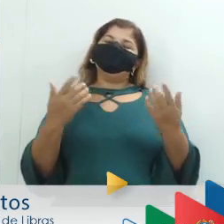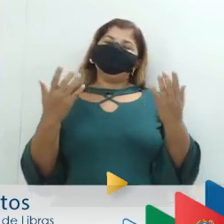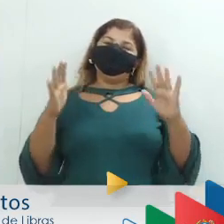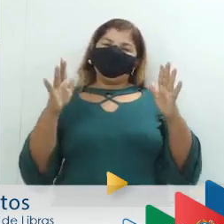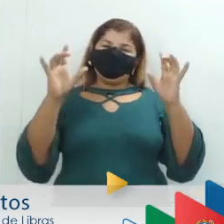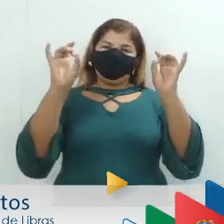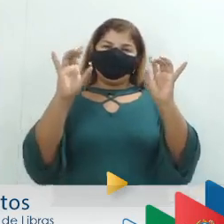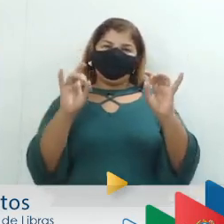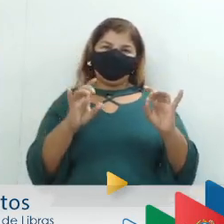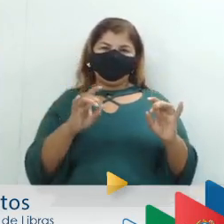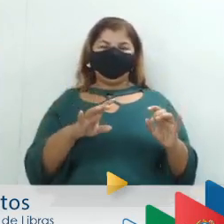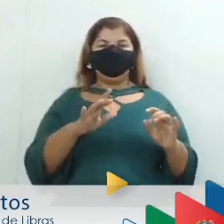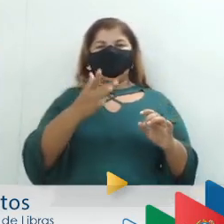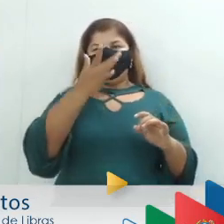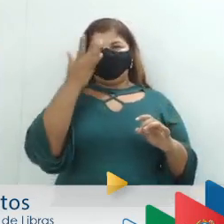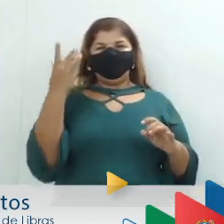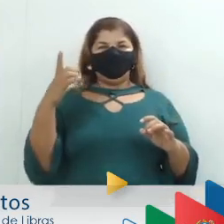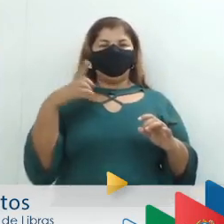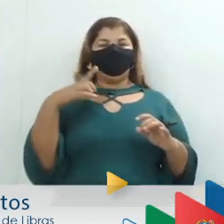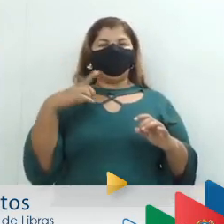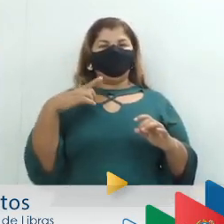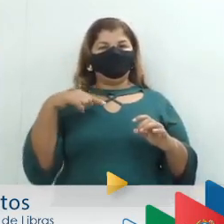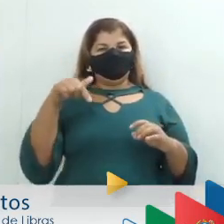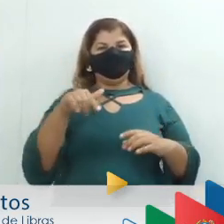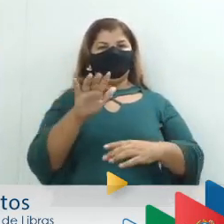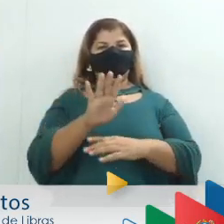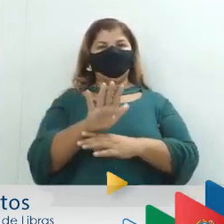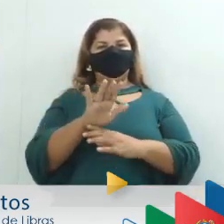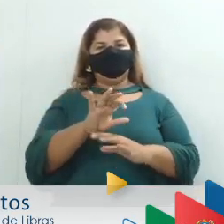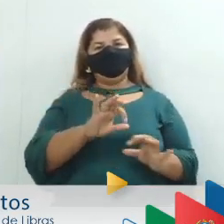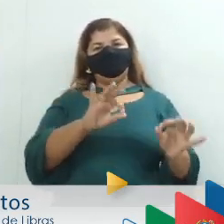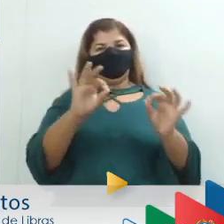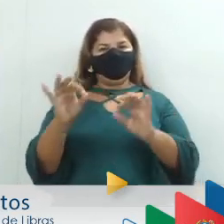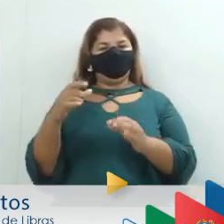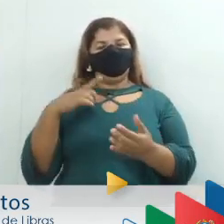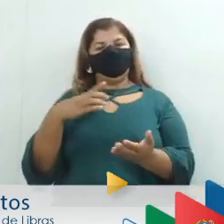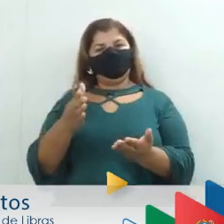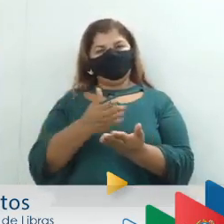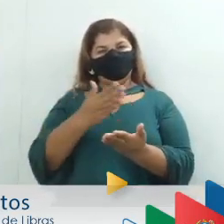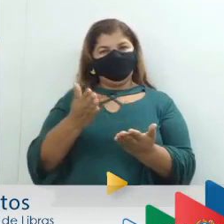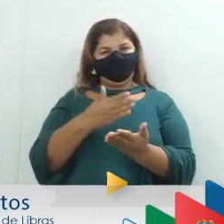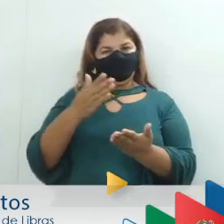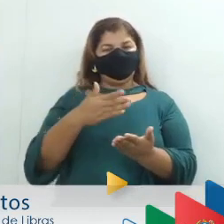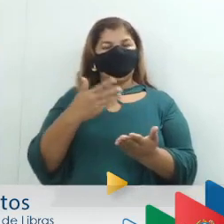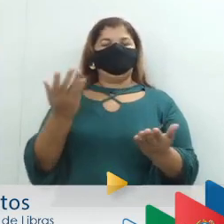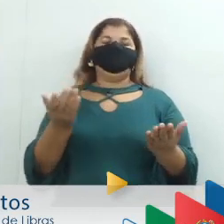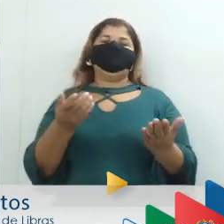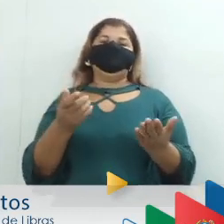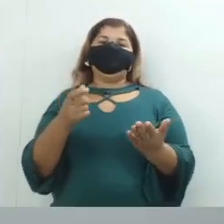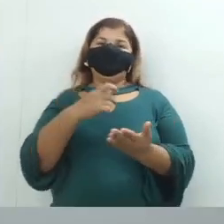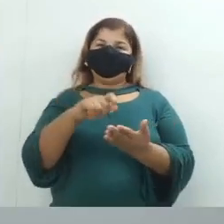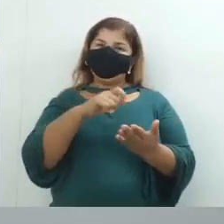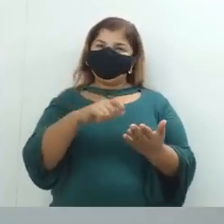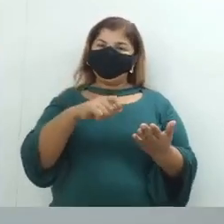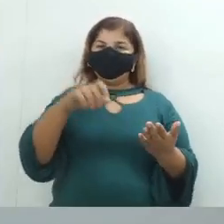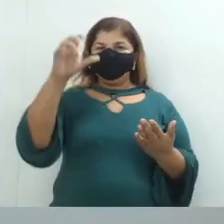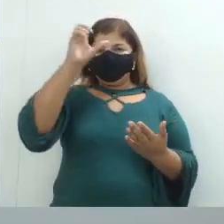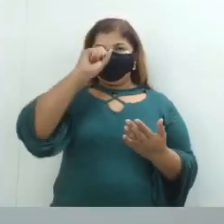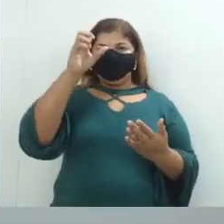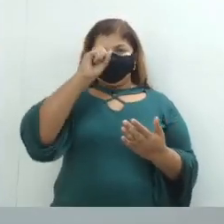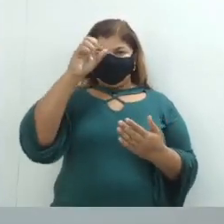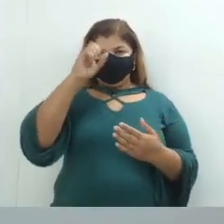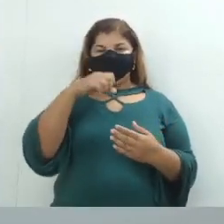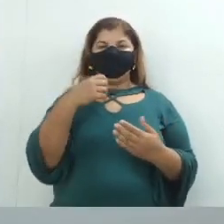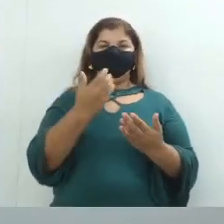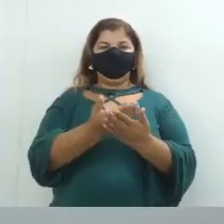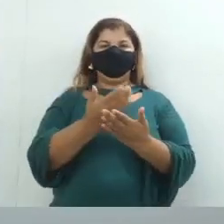especial, né, para cada um que está nos acompanhando aqui essa tarde, que está aí com o seu caderninho aberto, aprendendo cada vez mais com